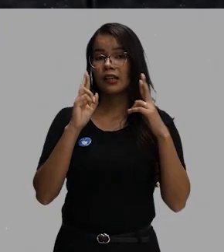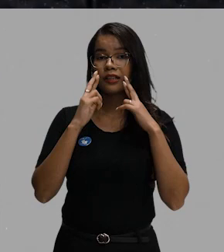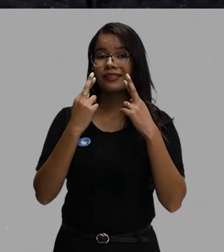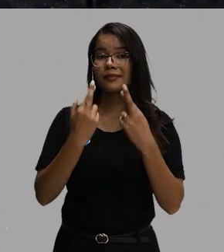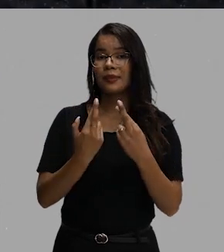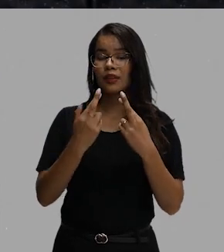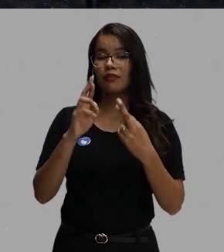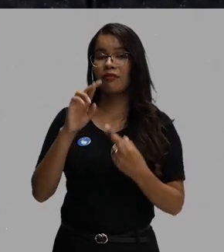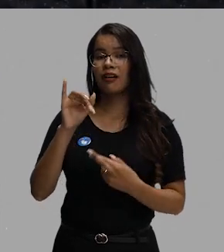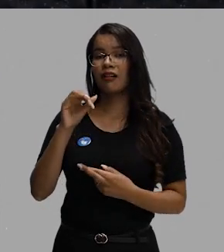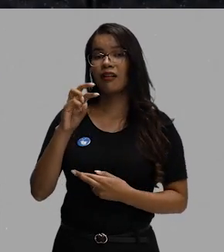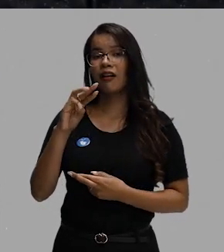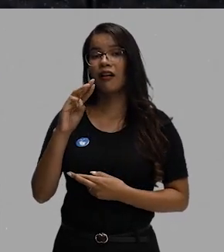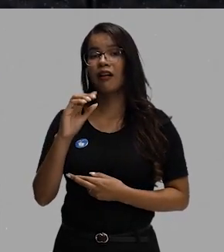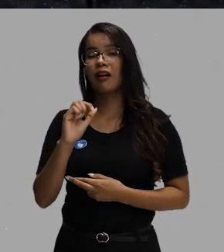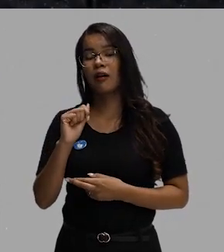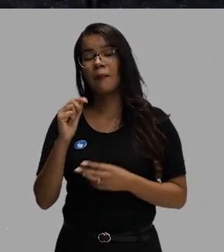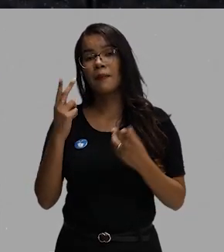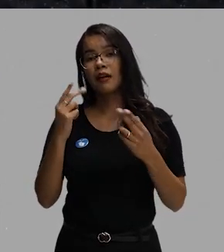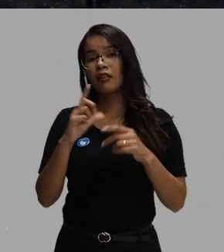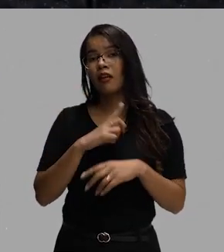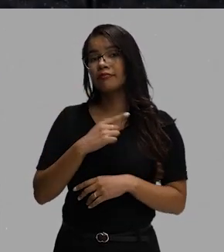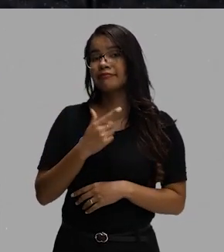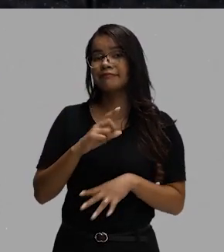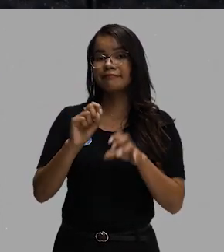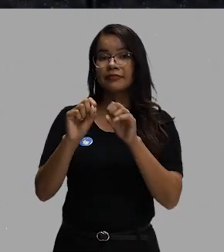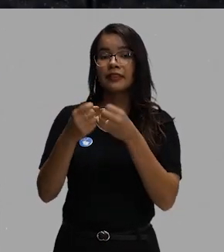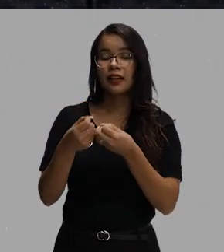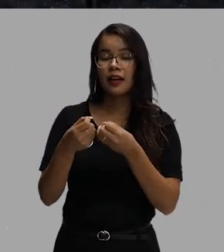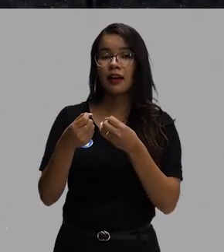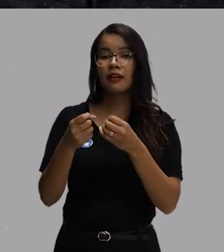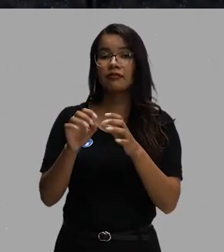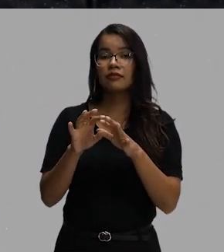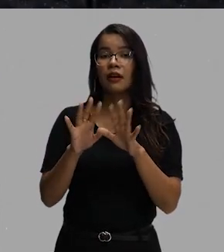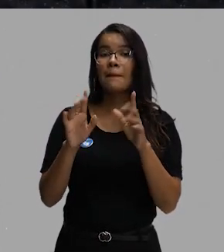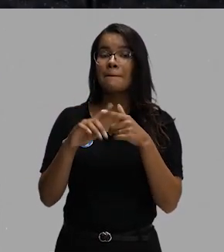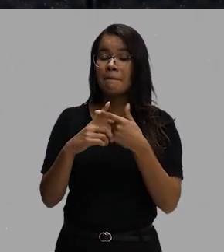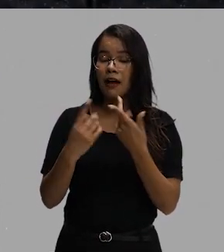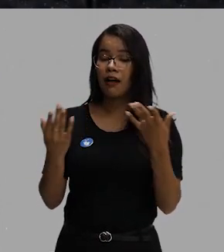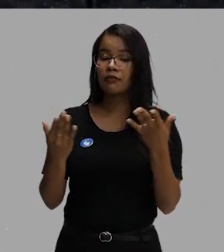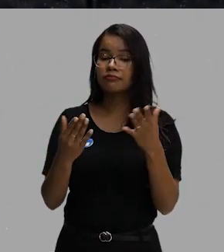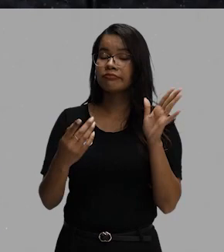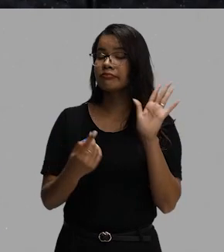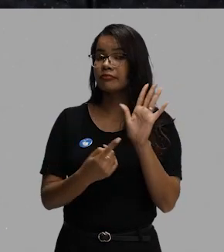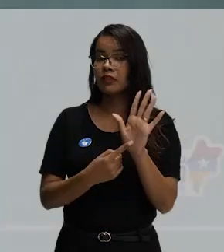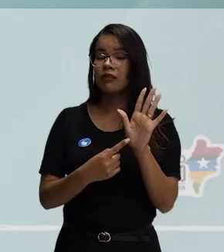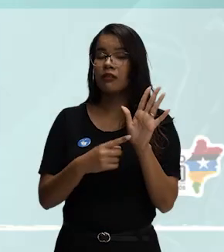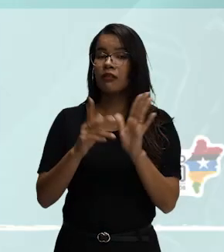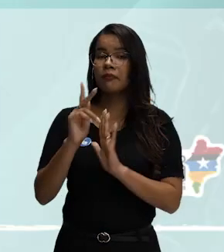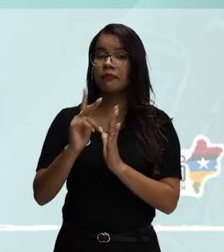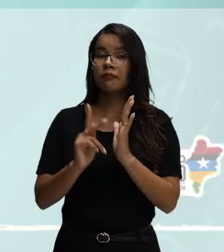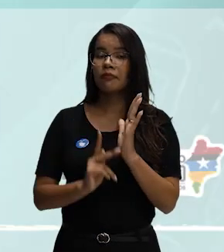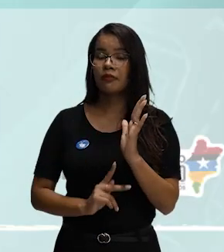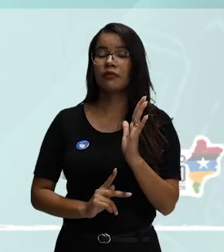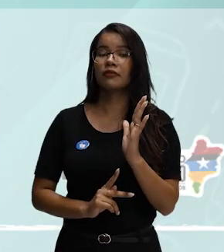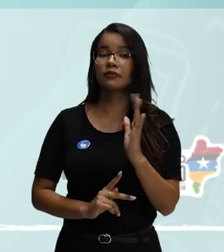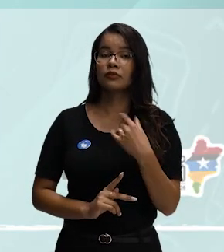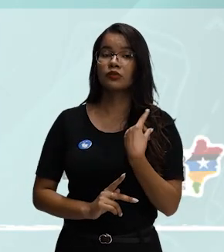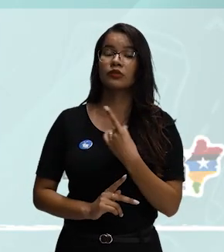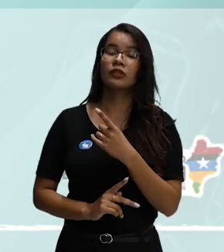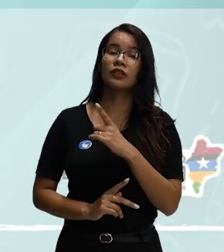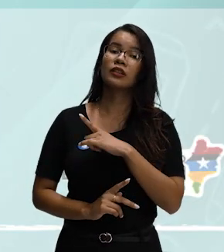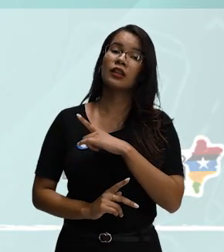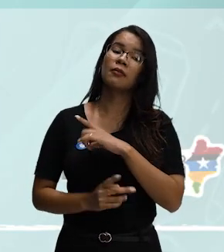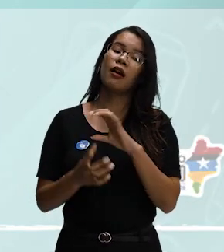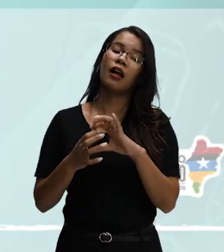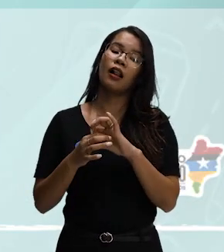assim, da questão das sílabas poéticas, a escansão que nós já falamos, tá? Então, nesse poema aqui específico, nós temos